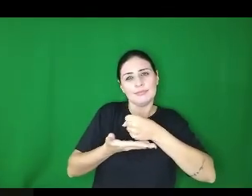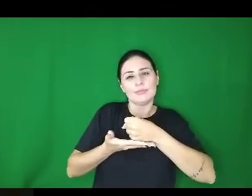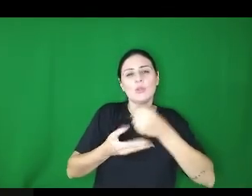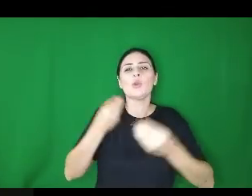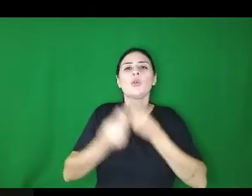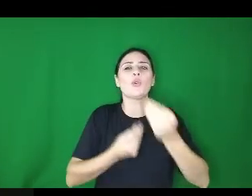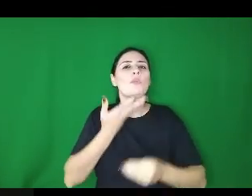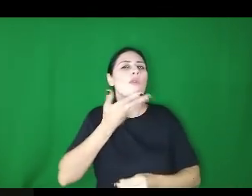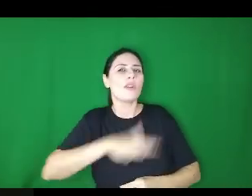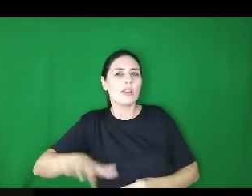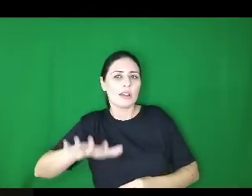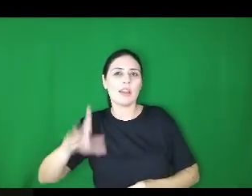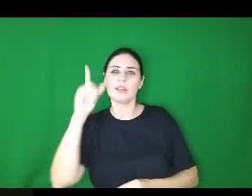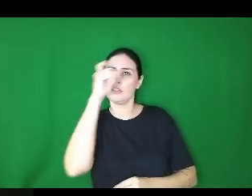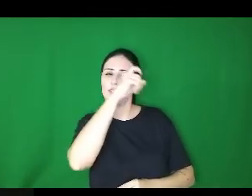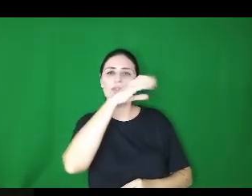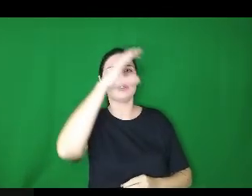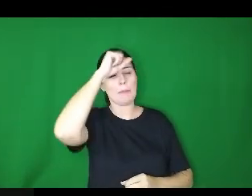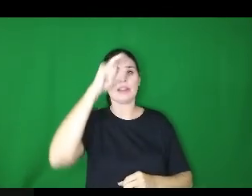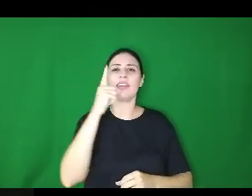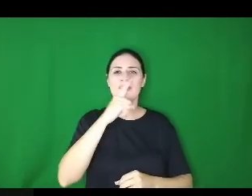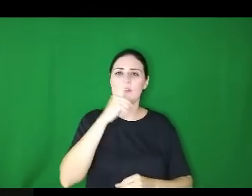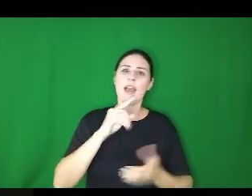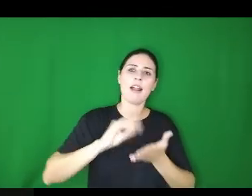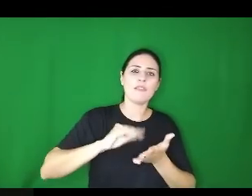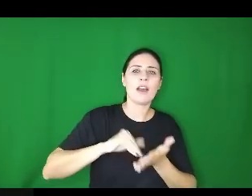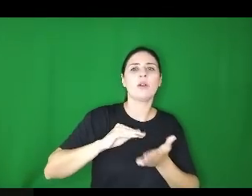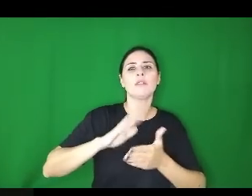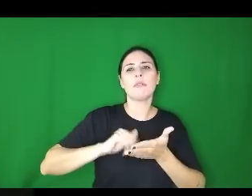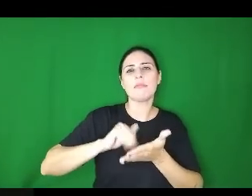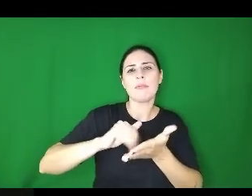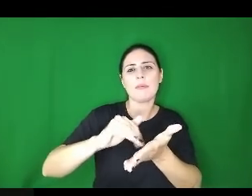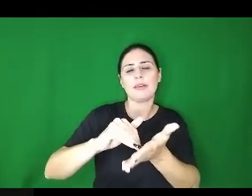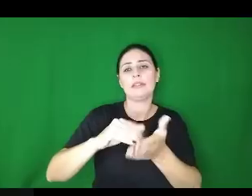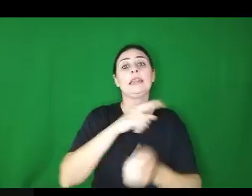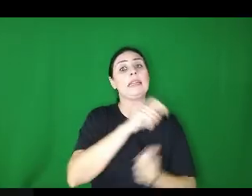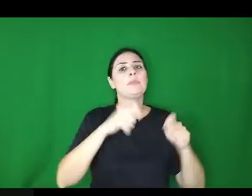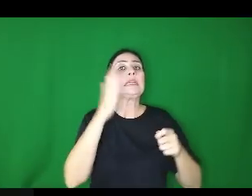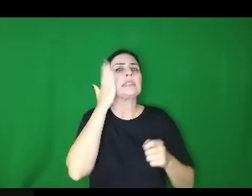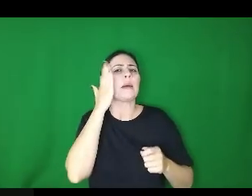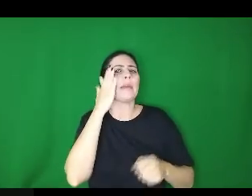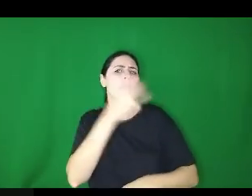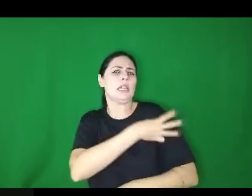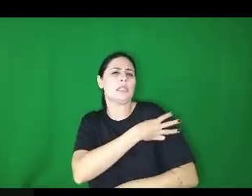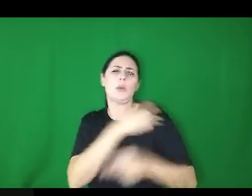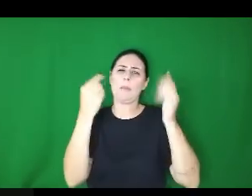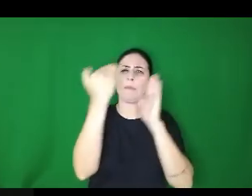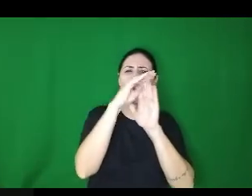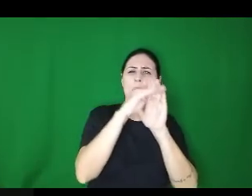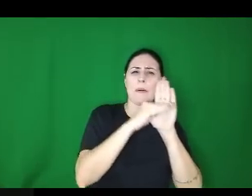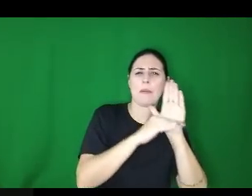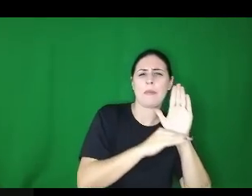no sexto, sétimo ano, os alunos vão encontrar textos desse tipo aqui. Agora, se gradativamente nós não